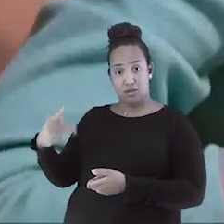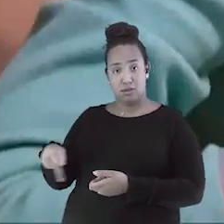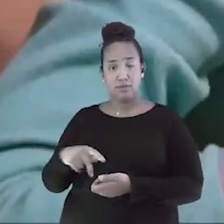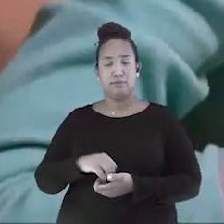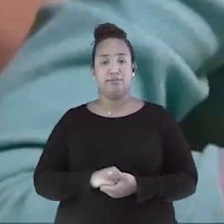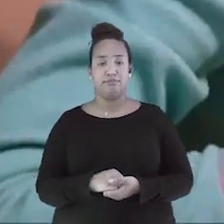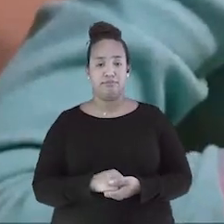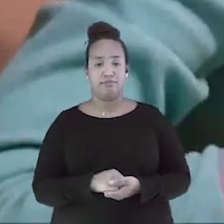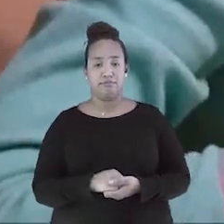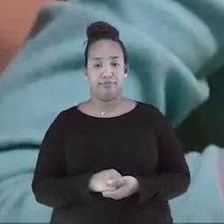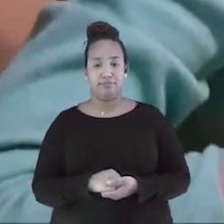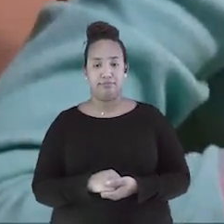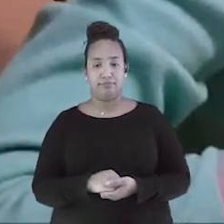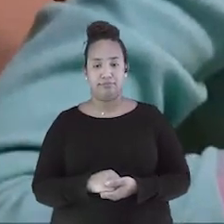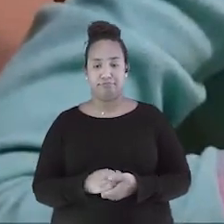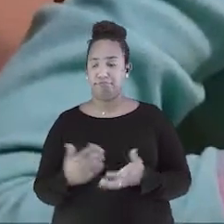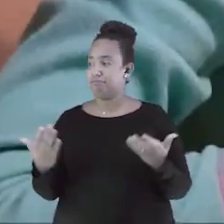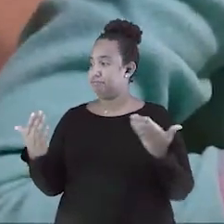My turn.